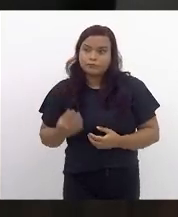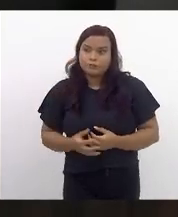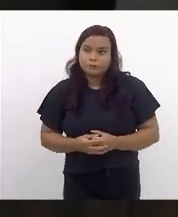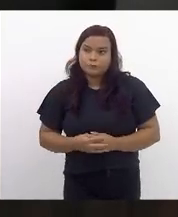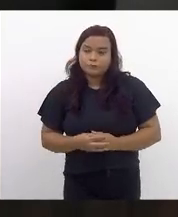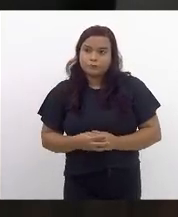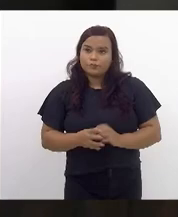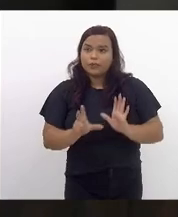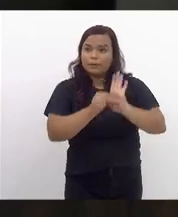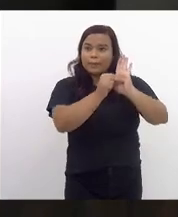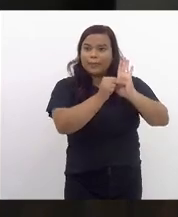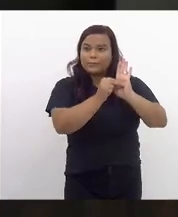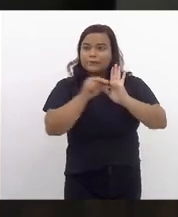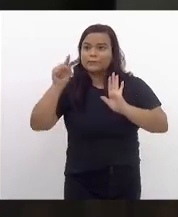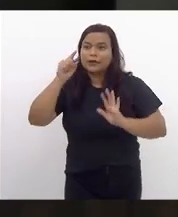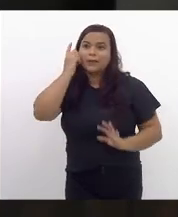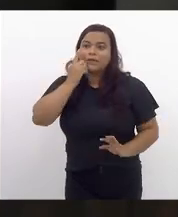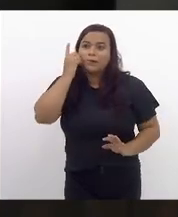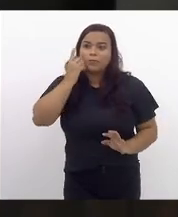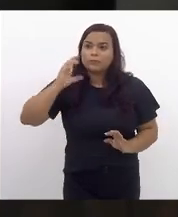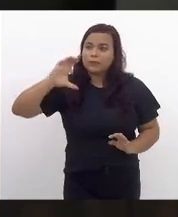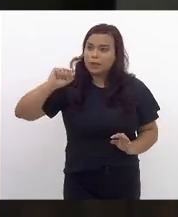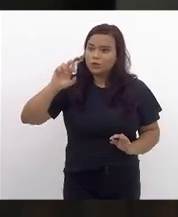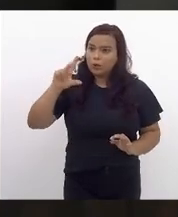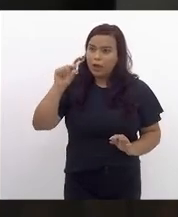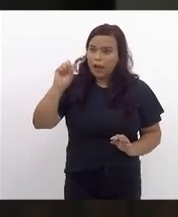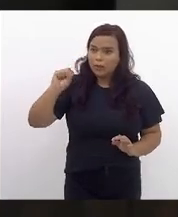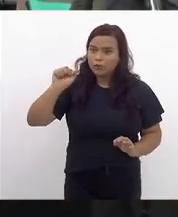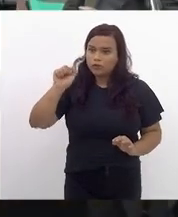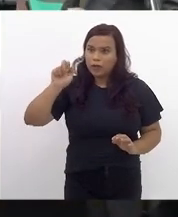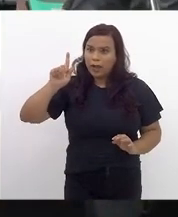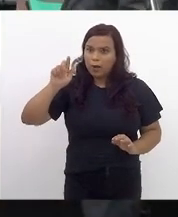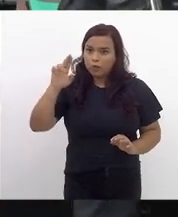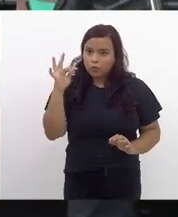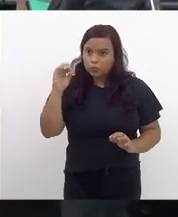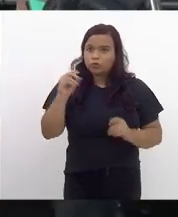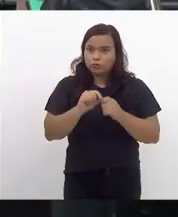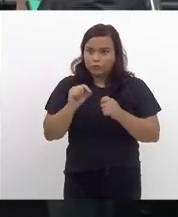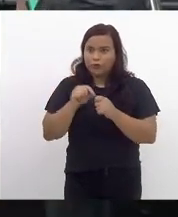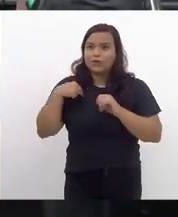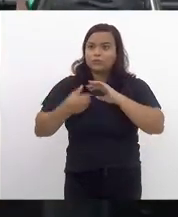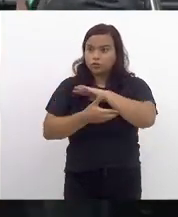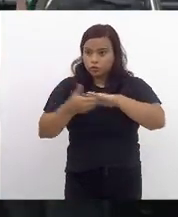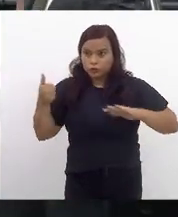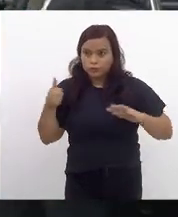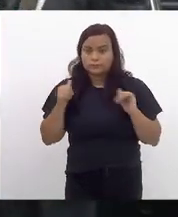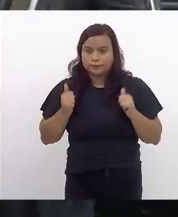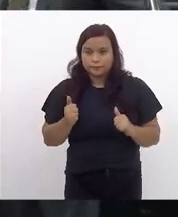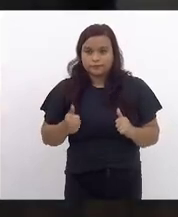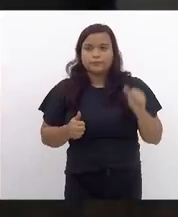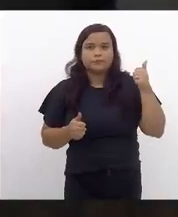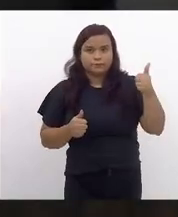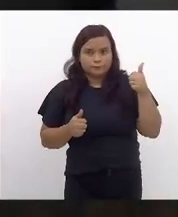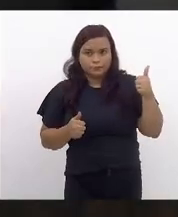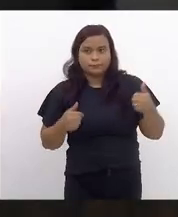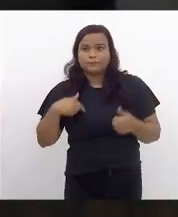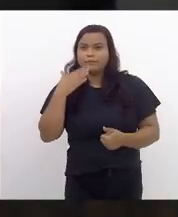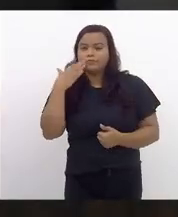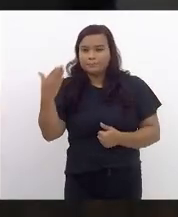Aquela emenda que o deputado Carlos Augusto fez, eu vou retirar o pedido, fazer um apelo a ele. Vou fazer um